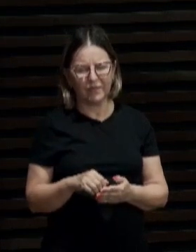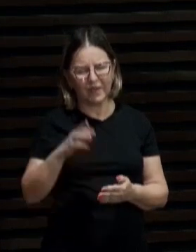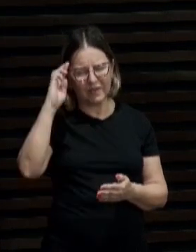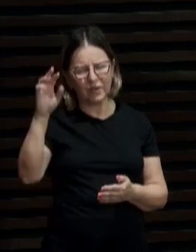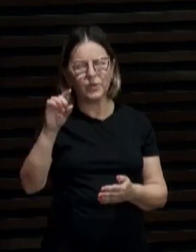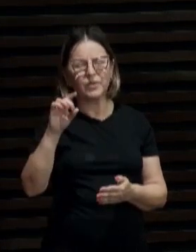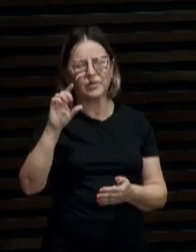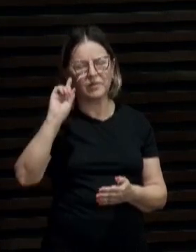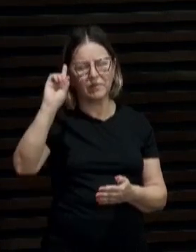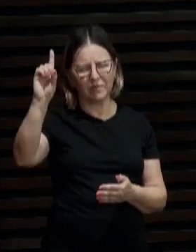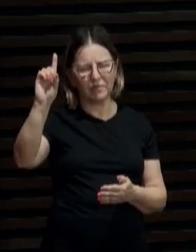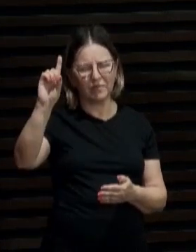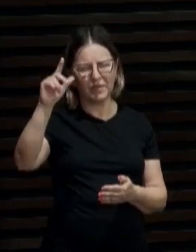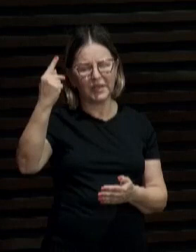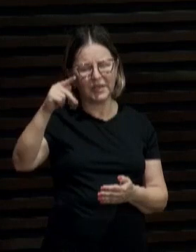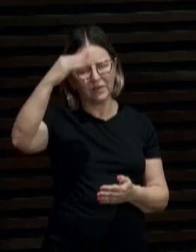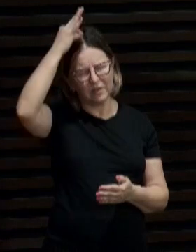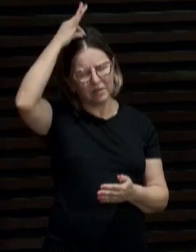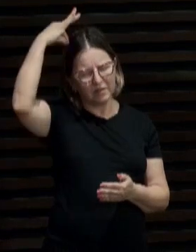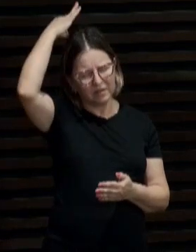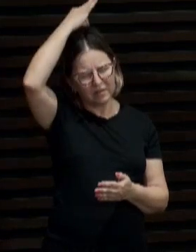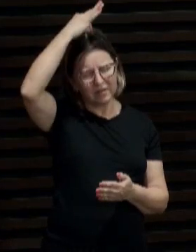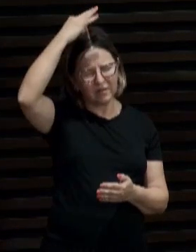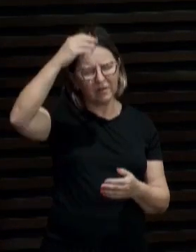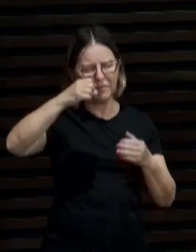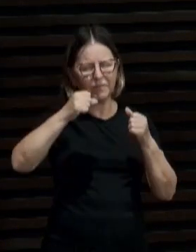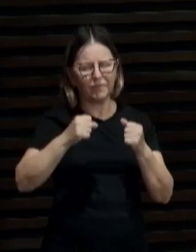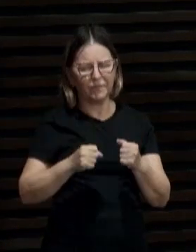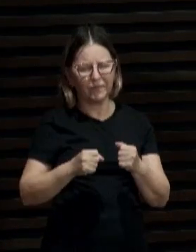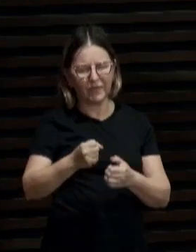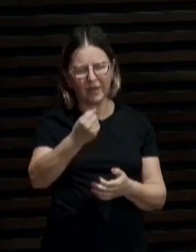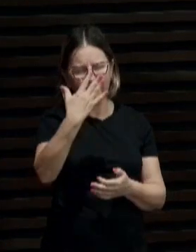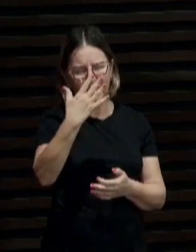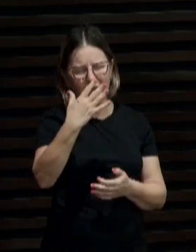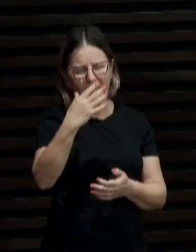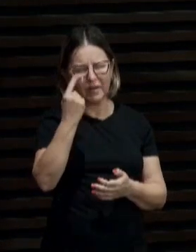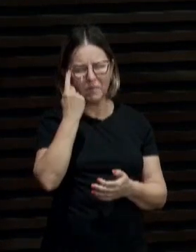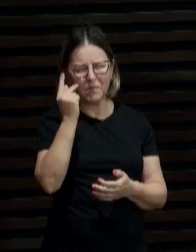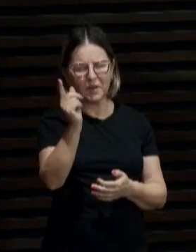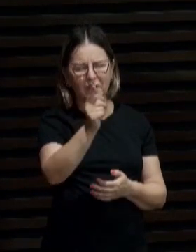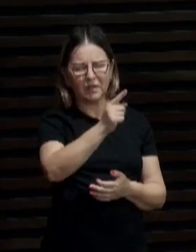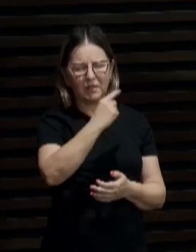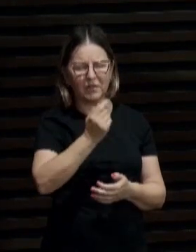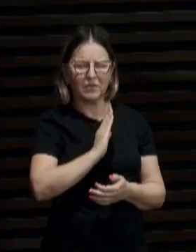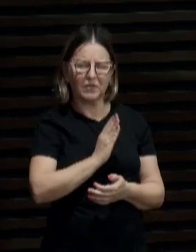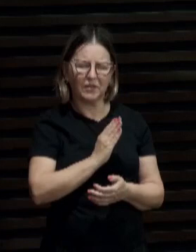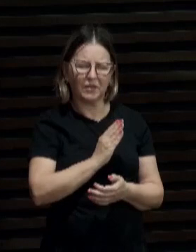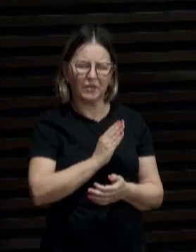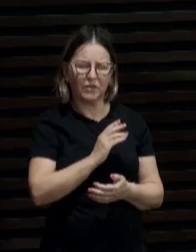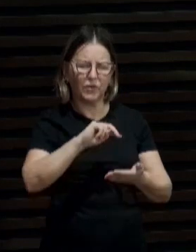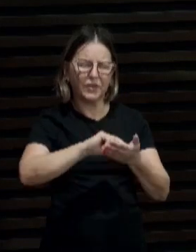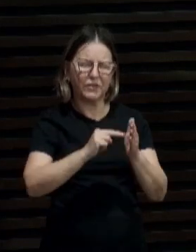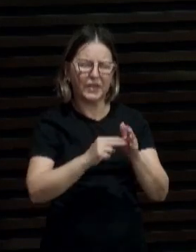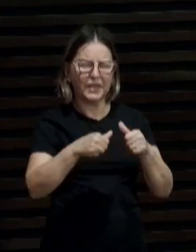Tu e o Teu Santo Espírito podem revelar aos nossos corações o